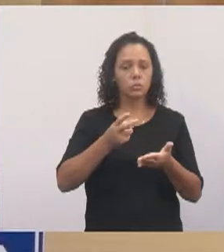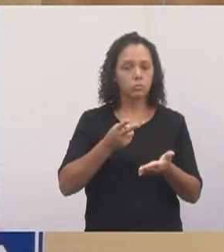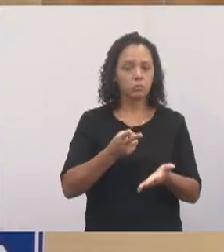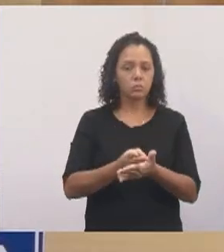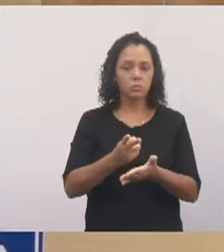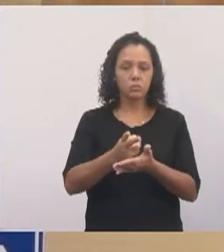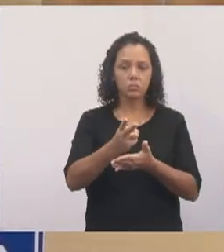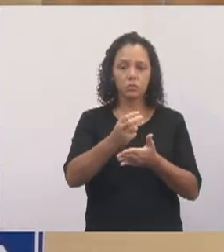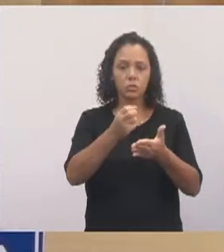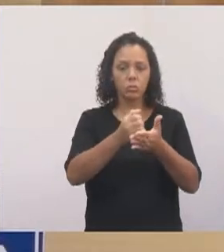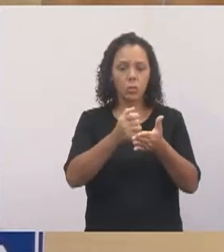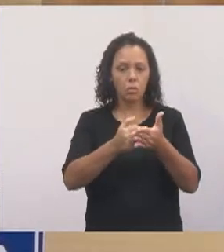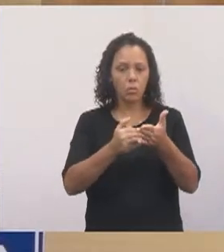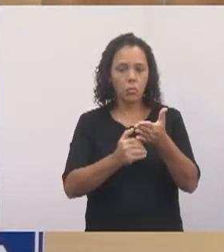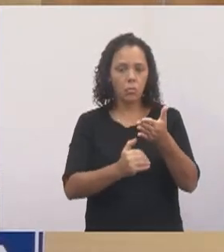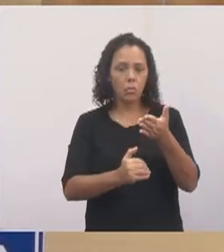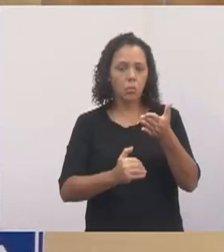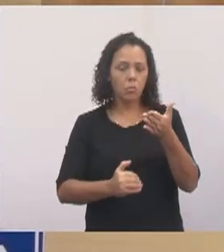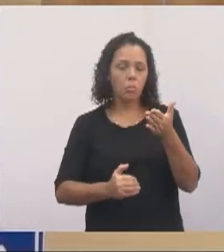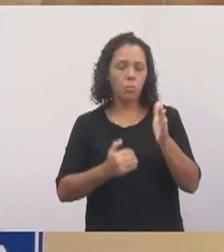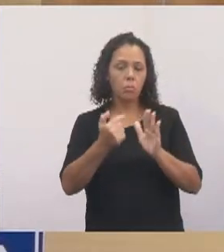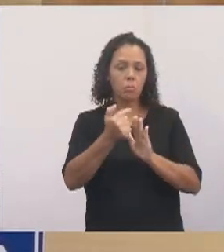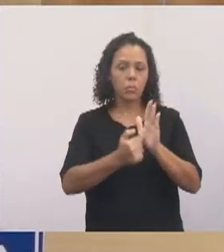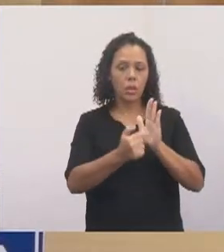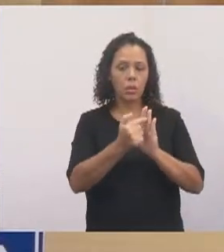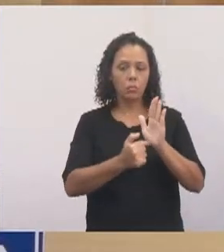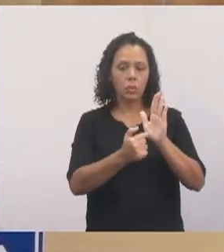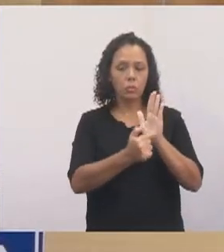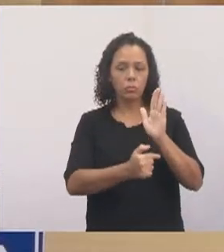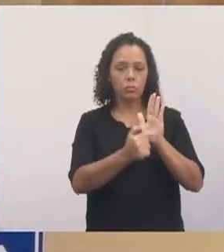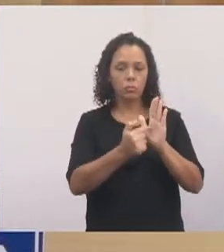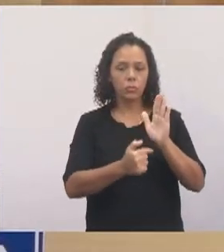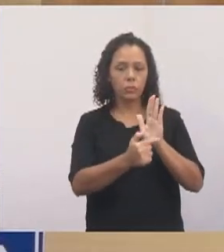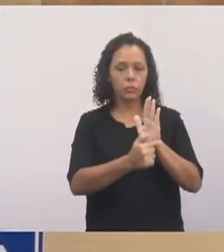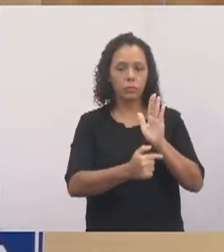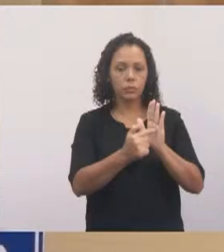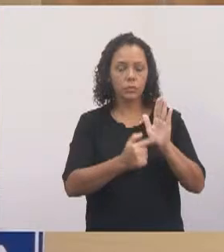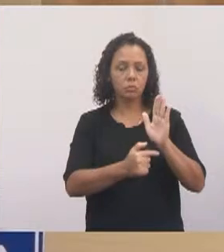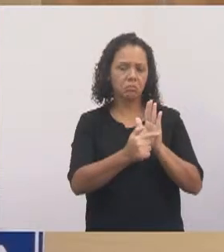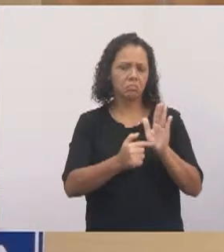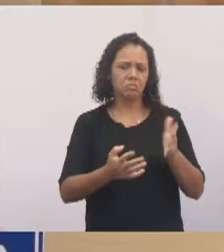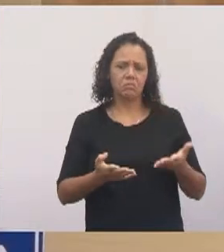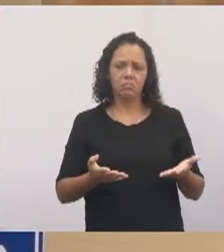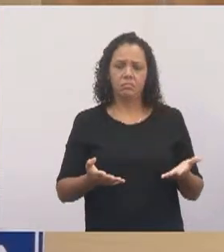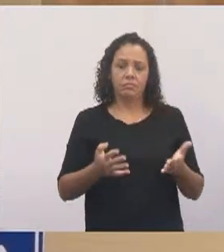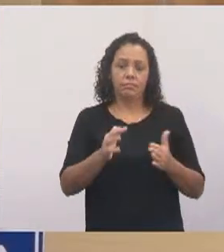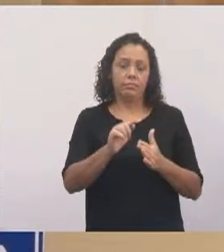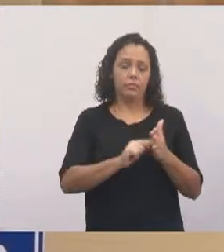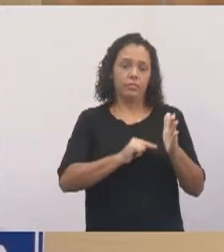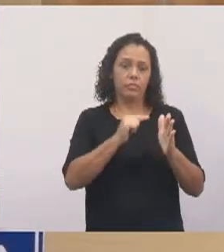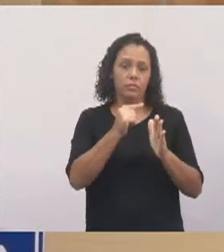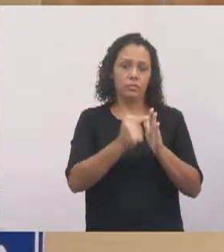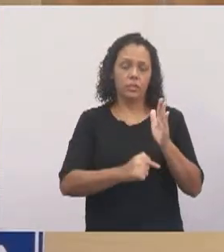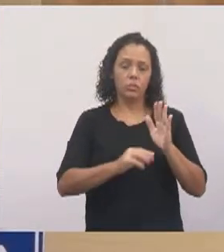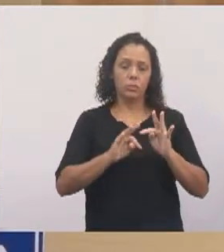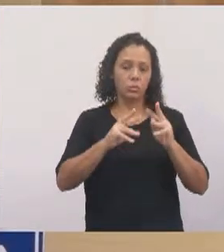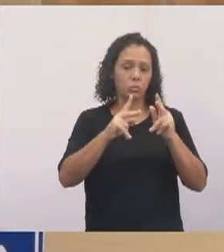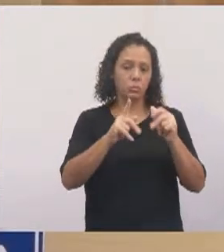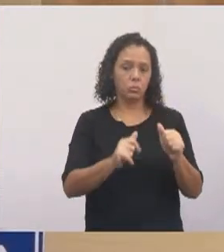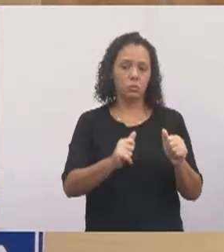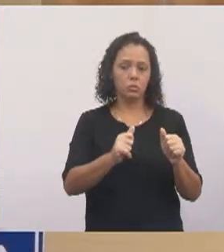vindo aqui, gente. Então, bem dizer, vamos falar que vetou o projeto